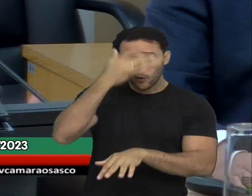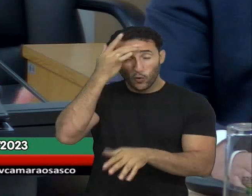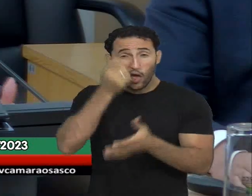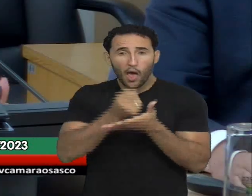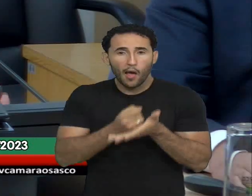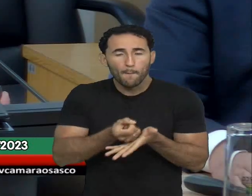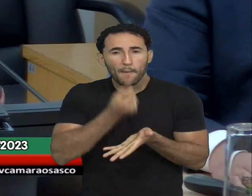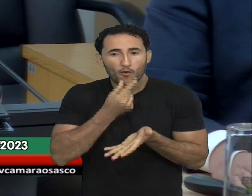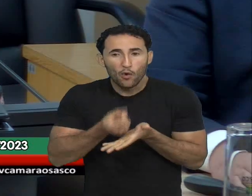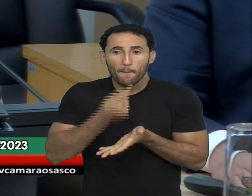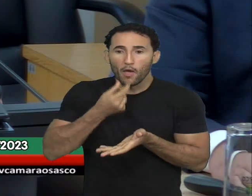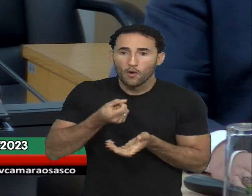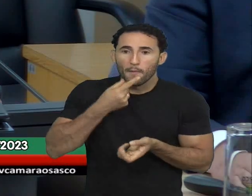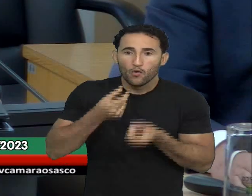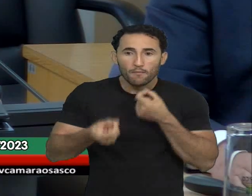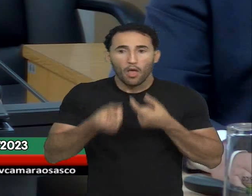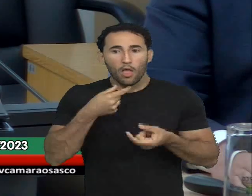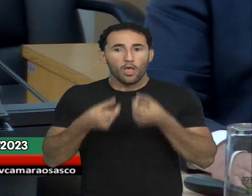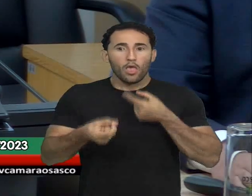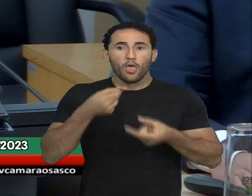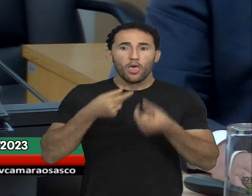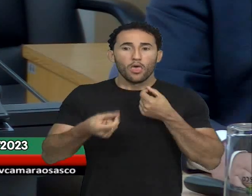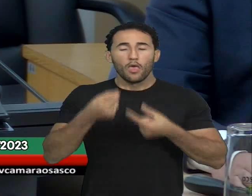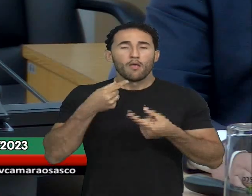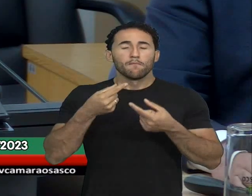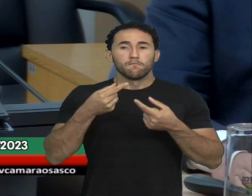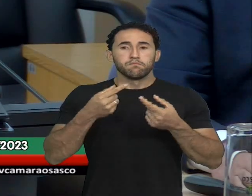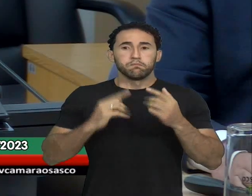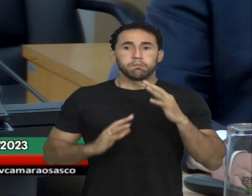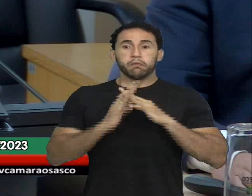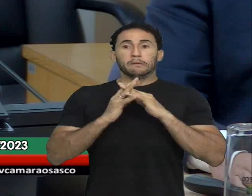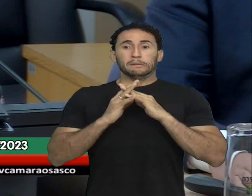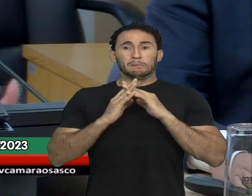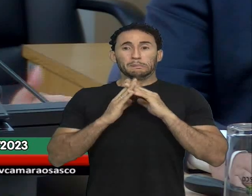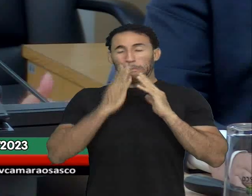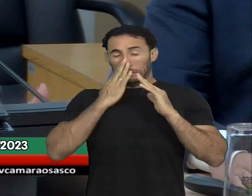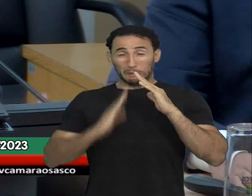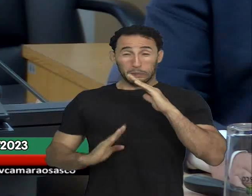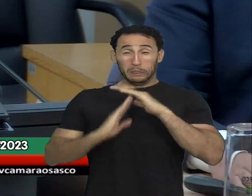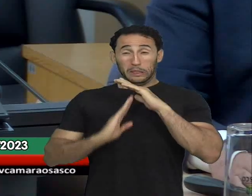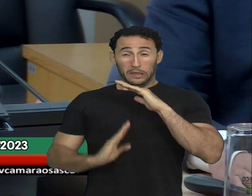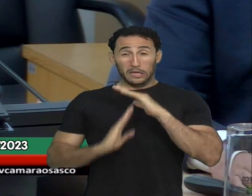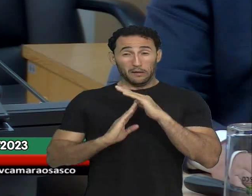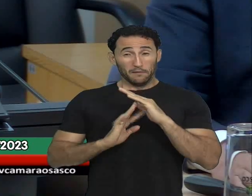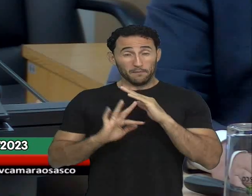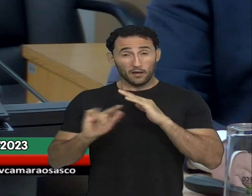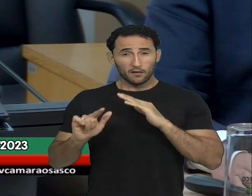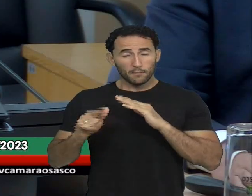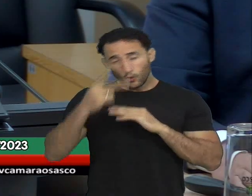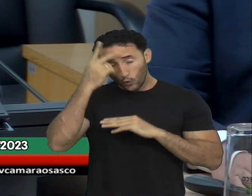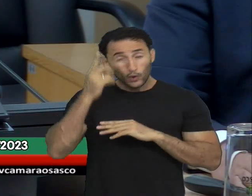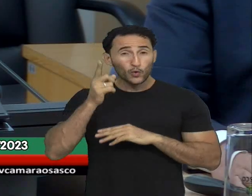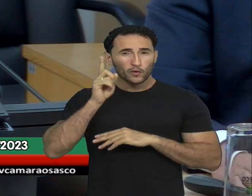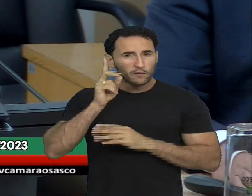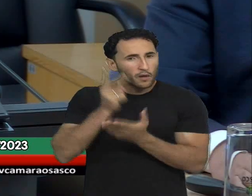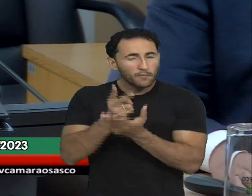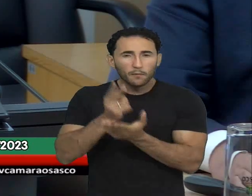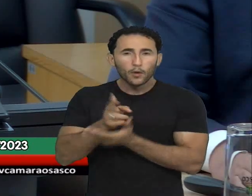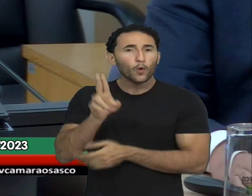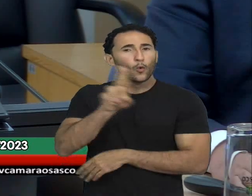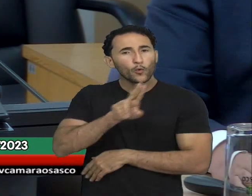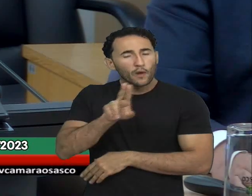todo mundo que a gente conversa, a maioria usa medicamento, uso contínuo.